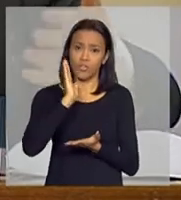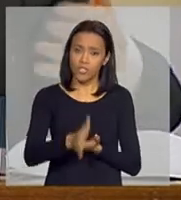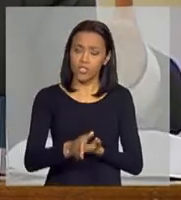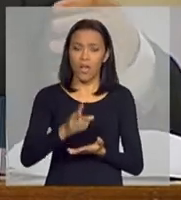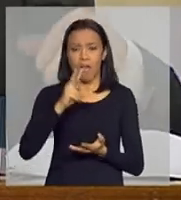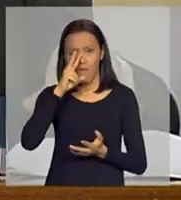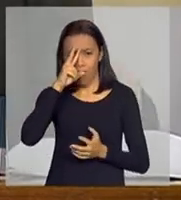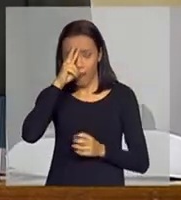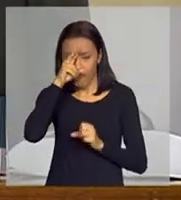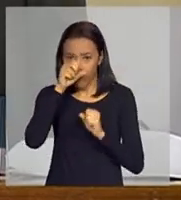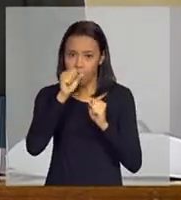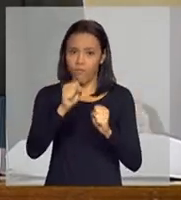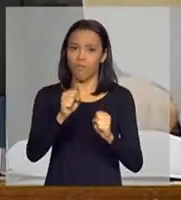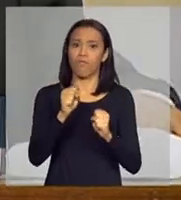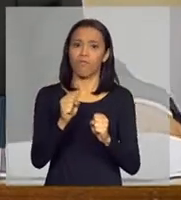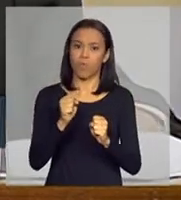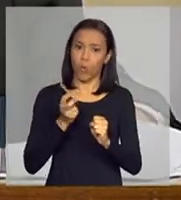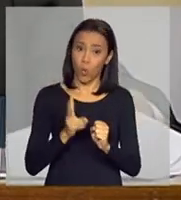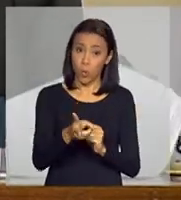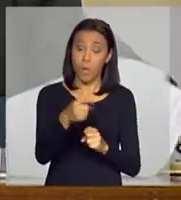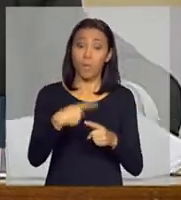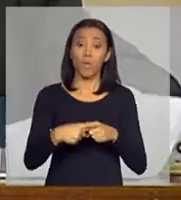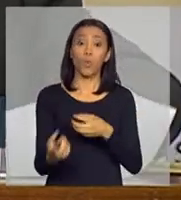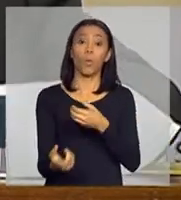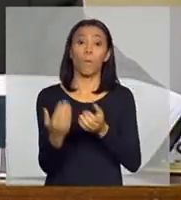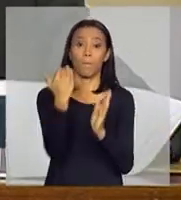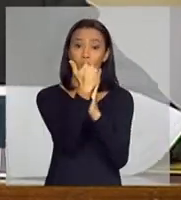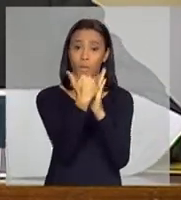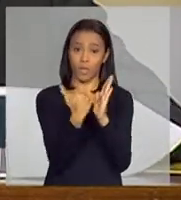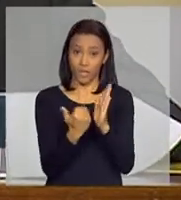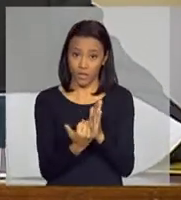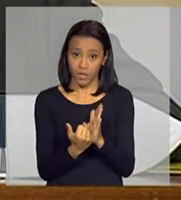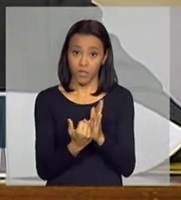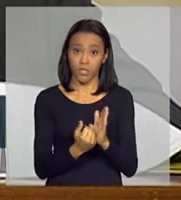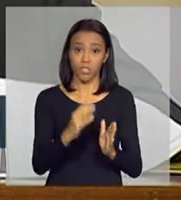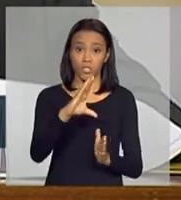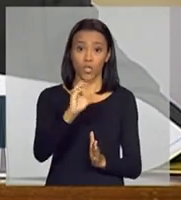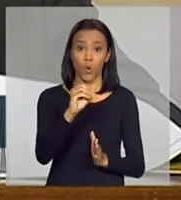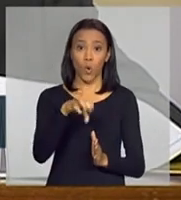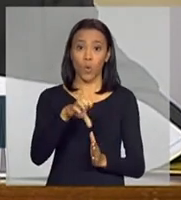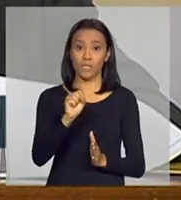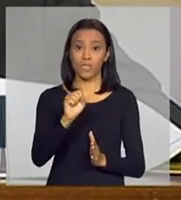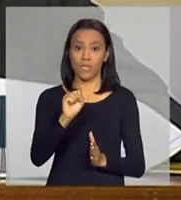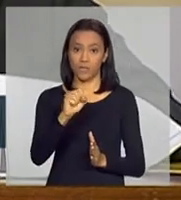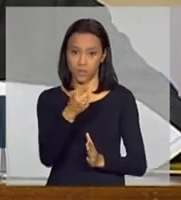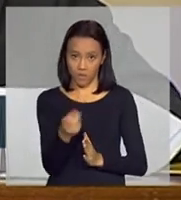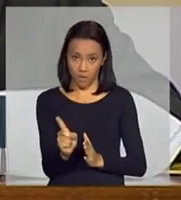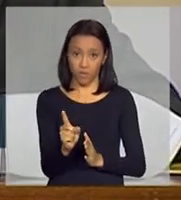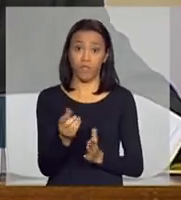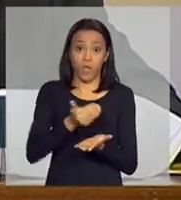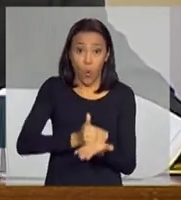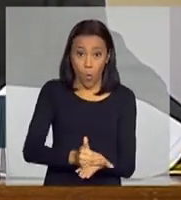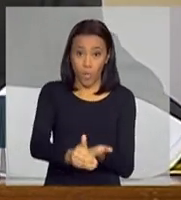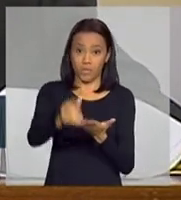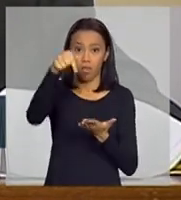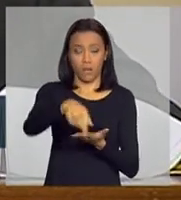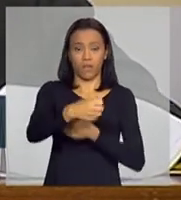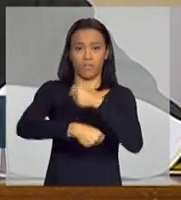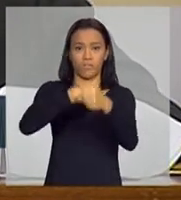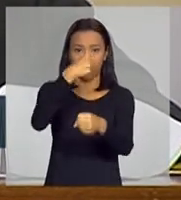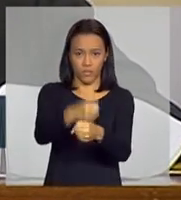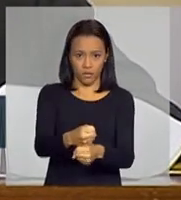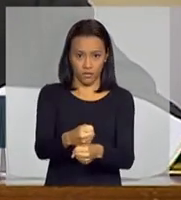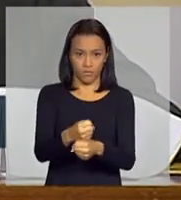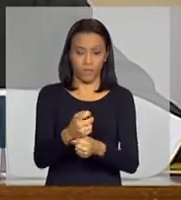fortalecidos pelo o programa de concessões que está entrando em vigor a partir deste ano passa